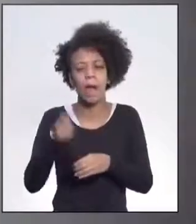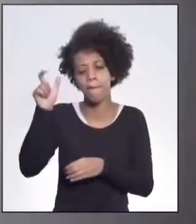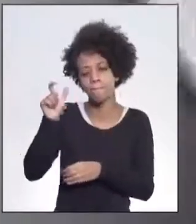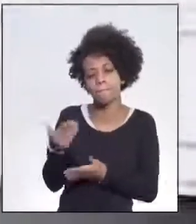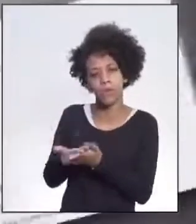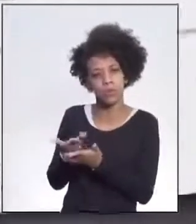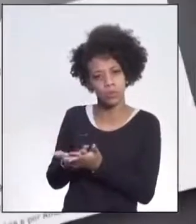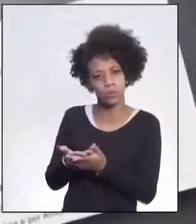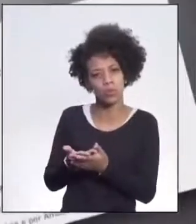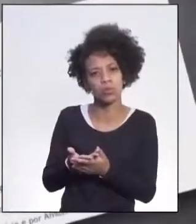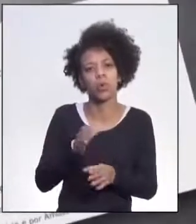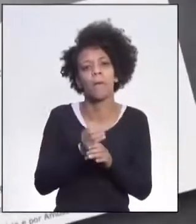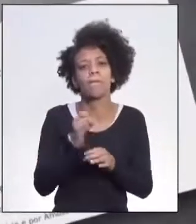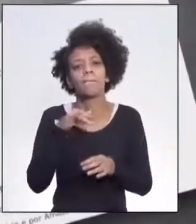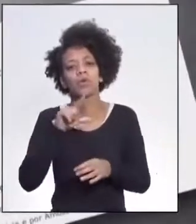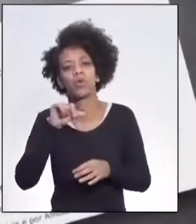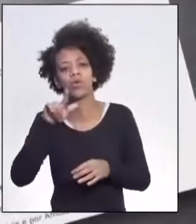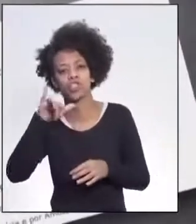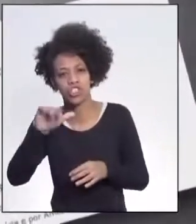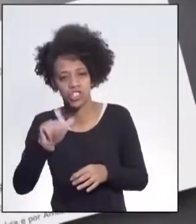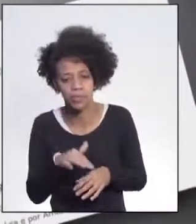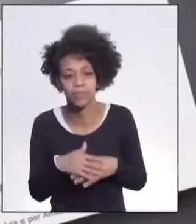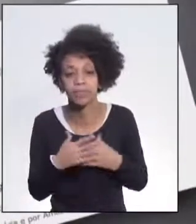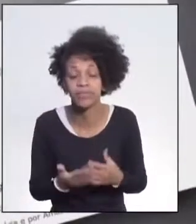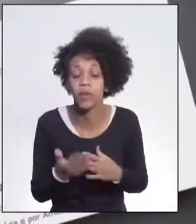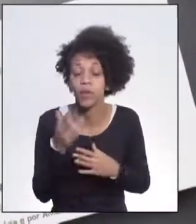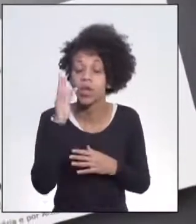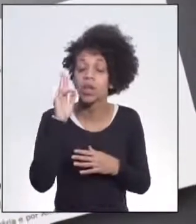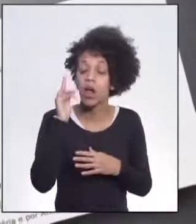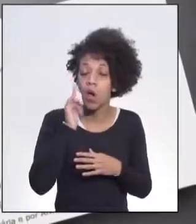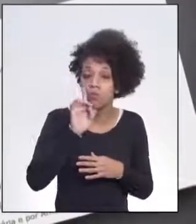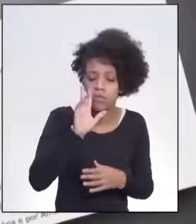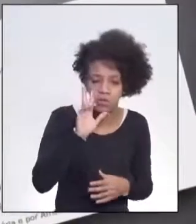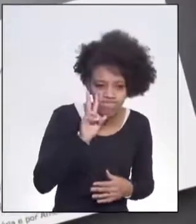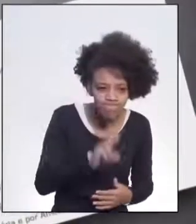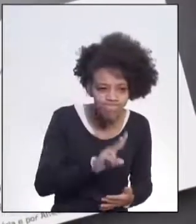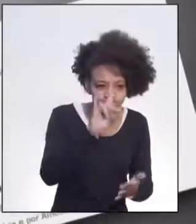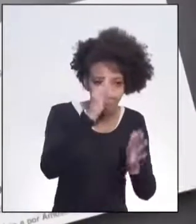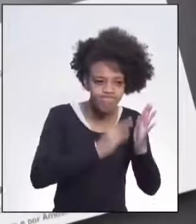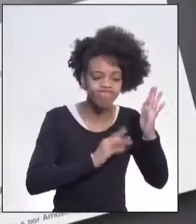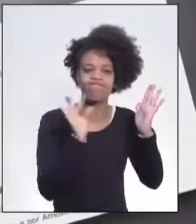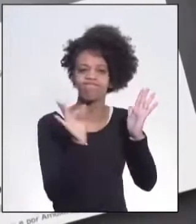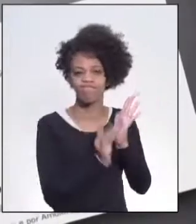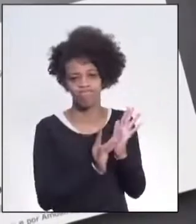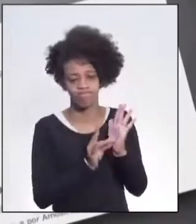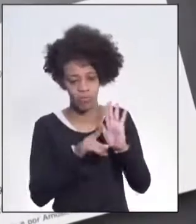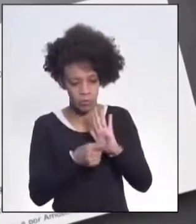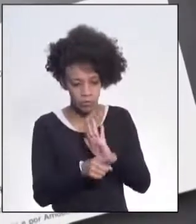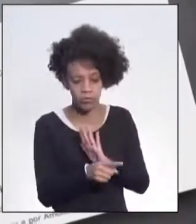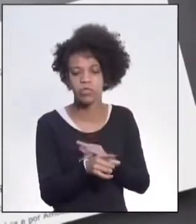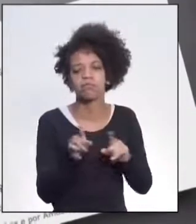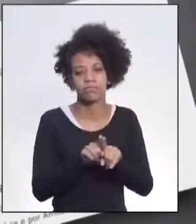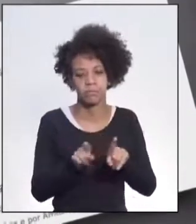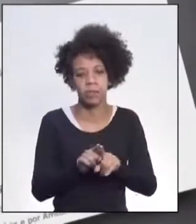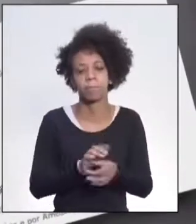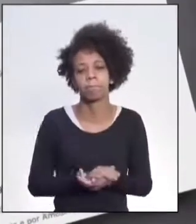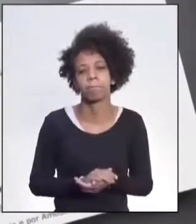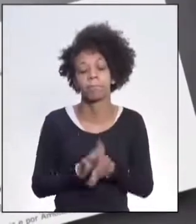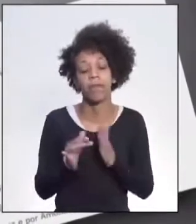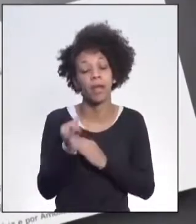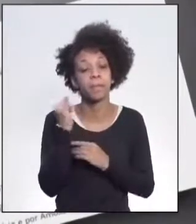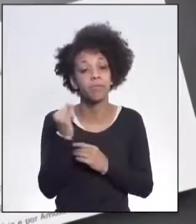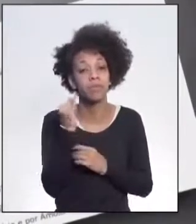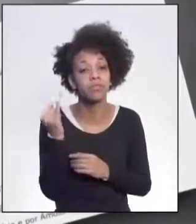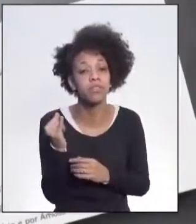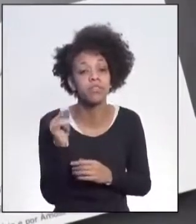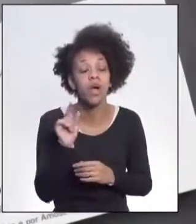os metadados, o estatístico consegue enxergar a realidade com precisão e em profundidade. Sua importância